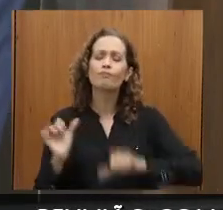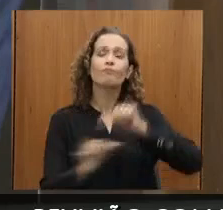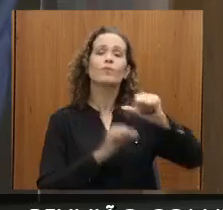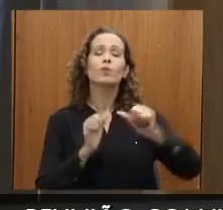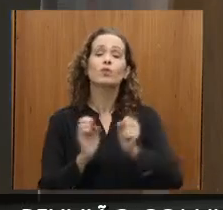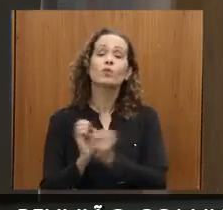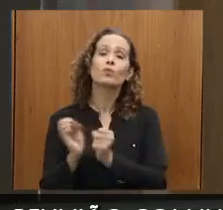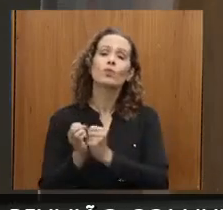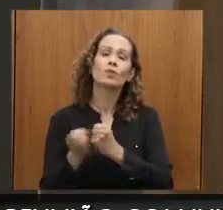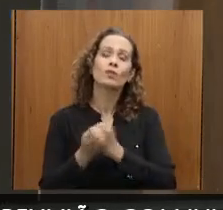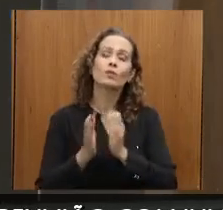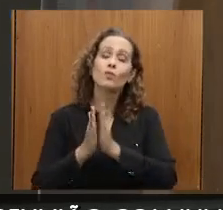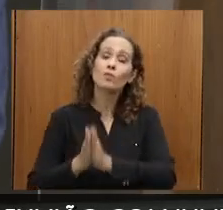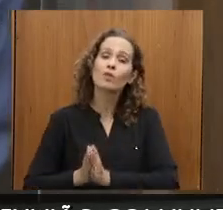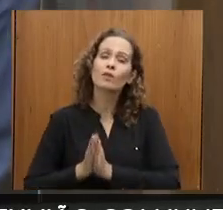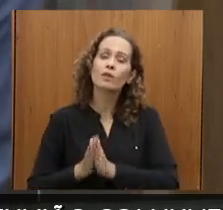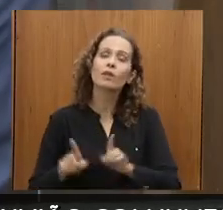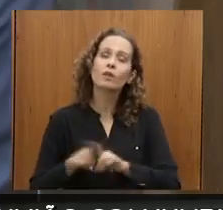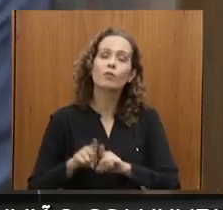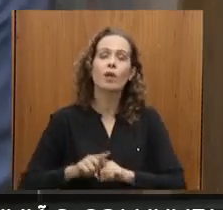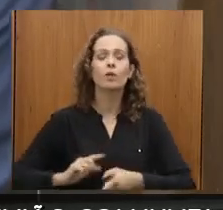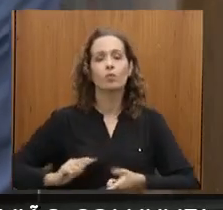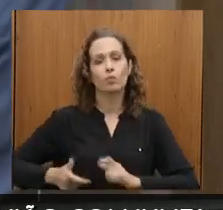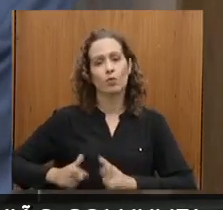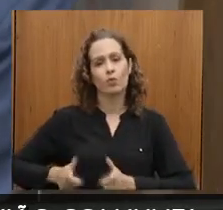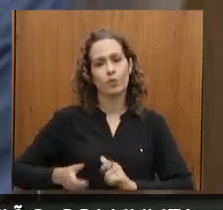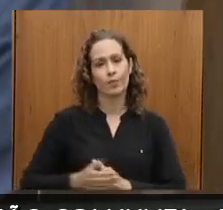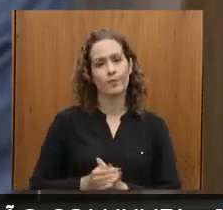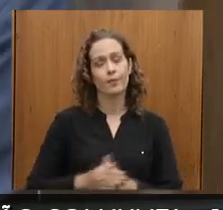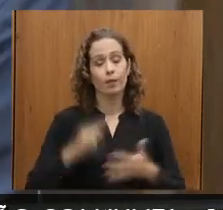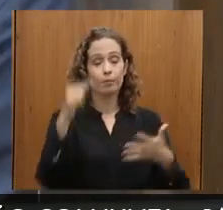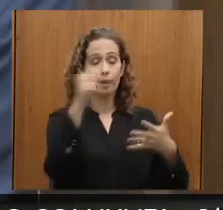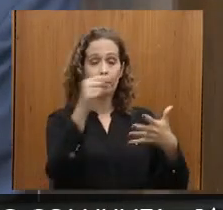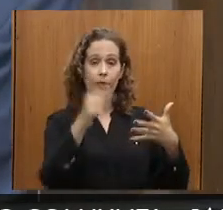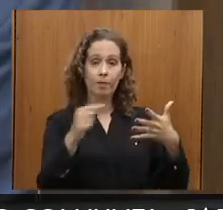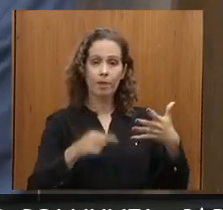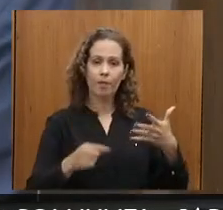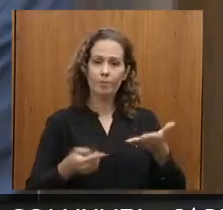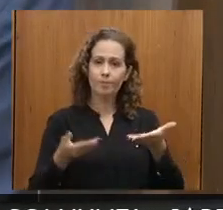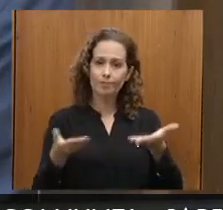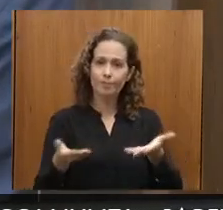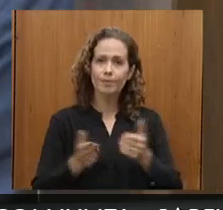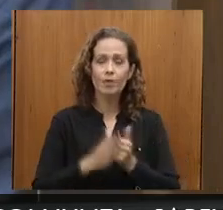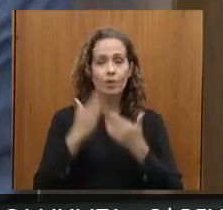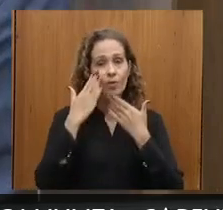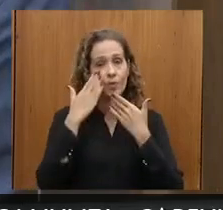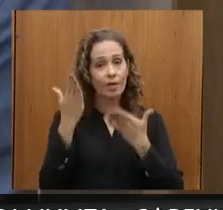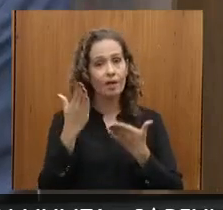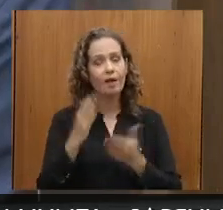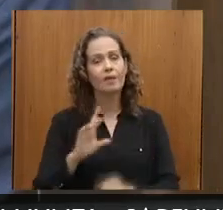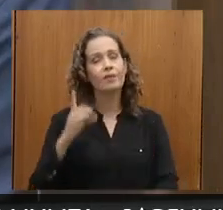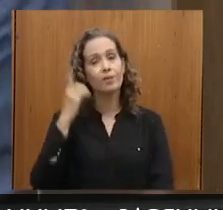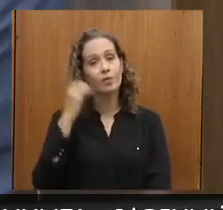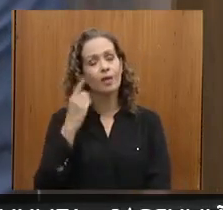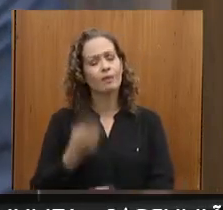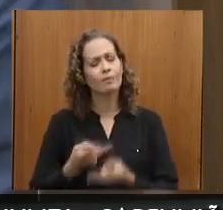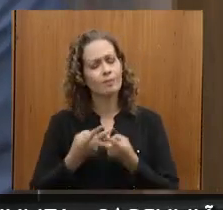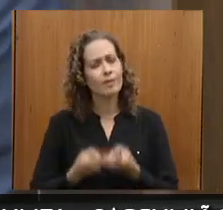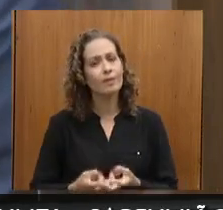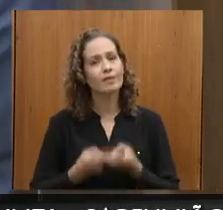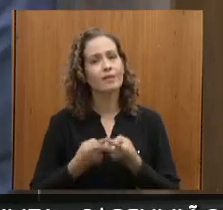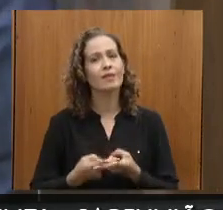municípios do Vale do Jequitinhon e do Mucuri. São essas as minhas... Obrigado, deputado Gustavo, pela paciência, mas